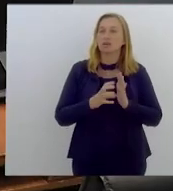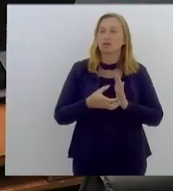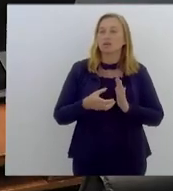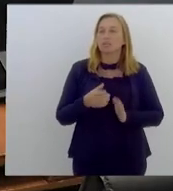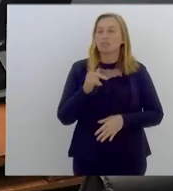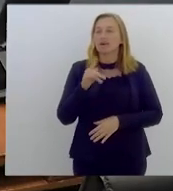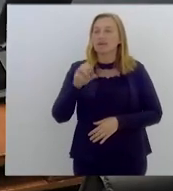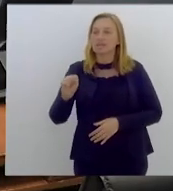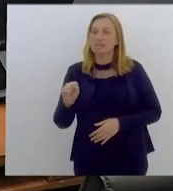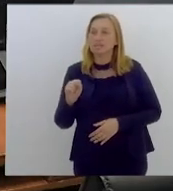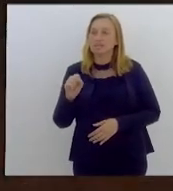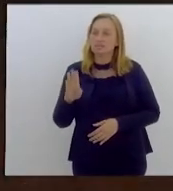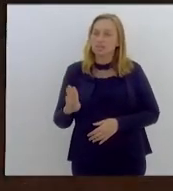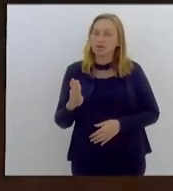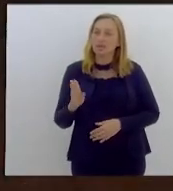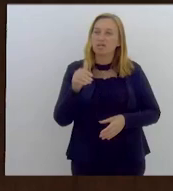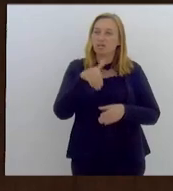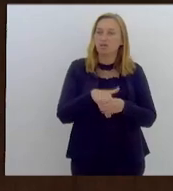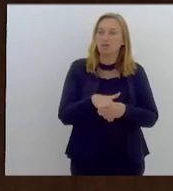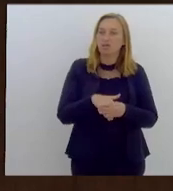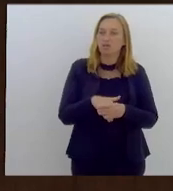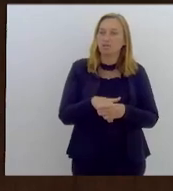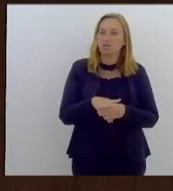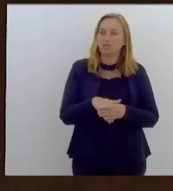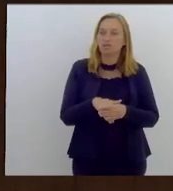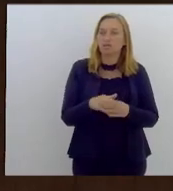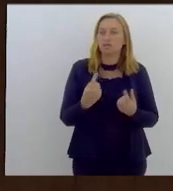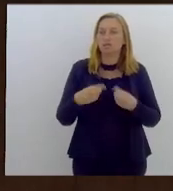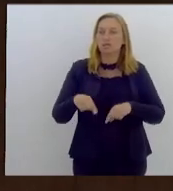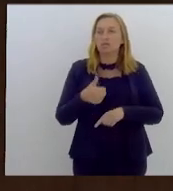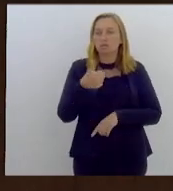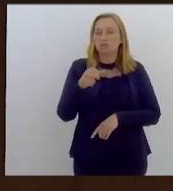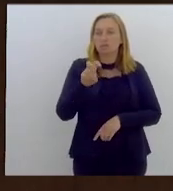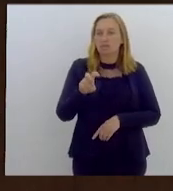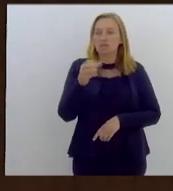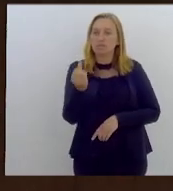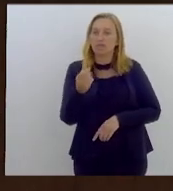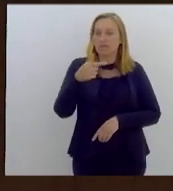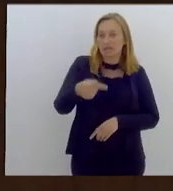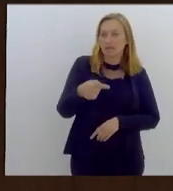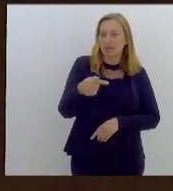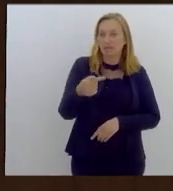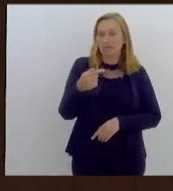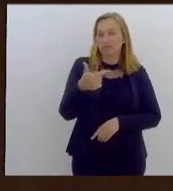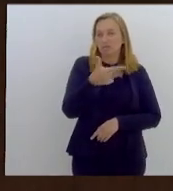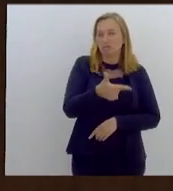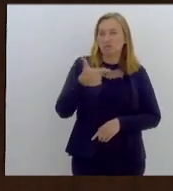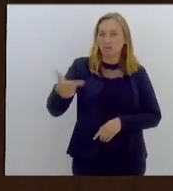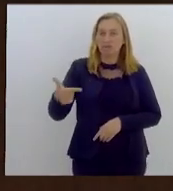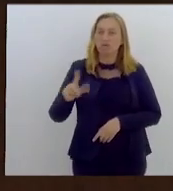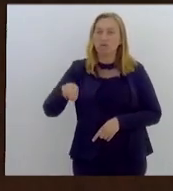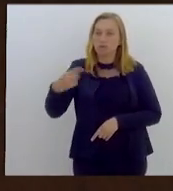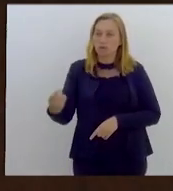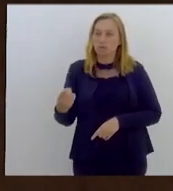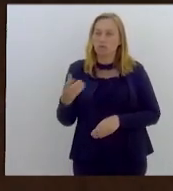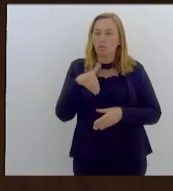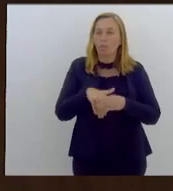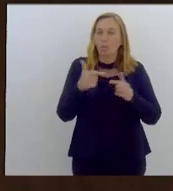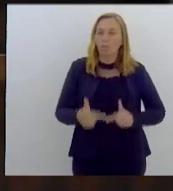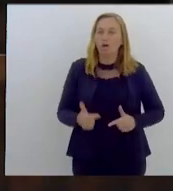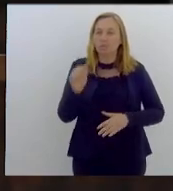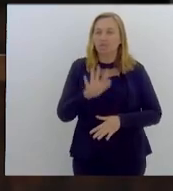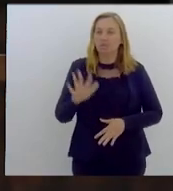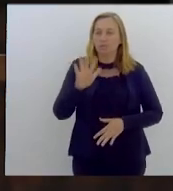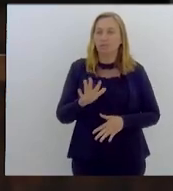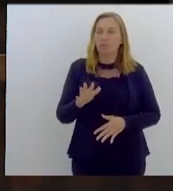abstenção geral, mas voto contrário ao 1567, ao projeto de resolução 1567 de 2022. Okay. Os demais, abstenção geral. Senhor